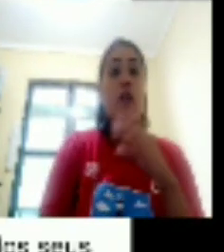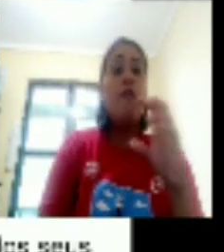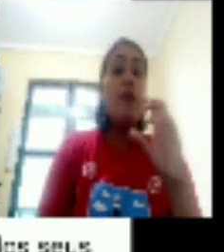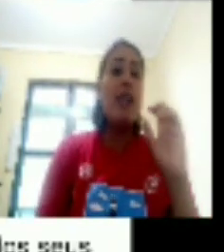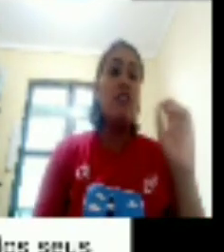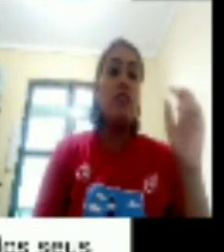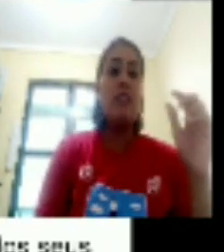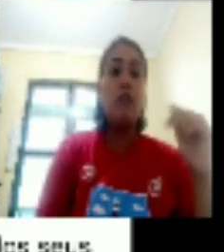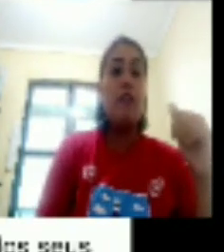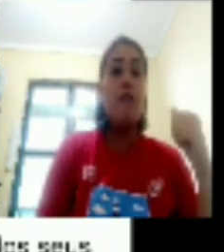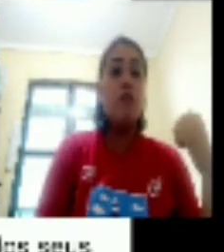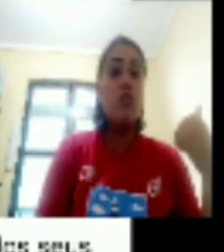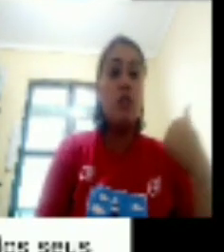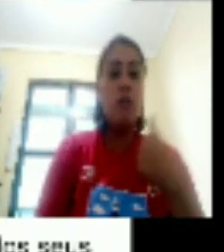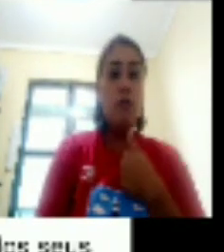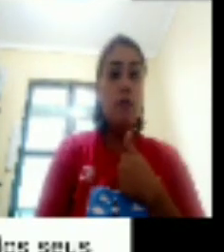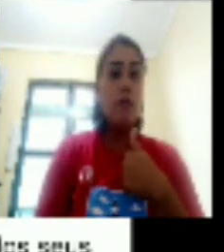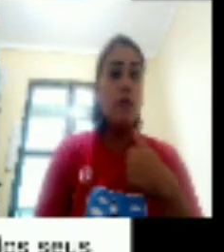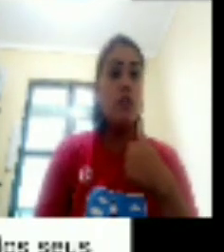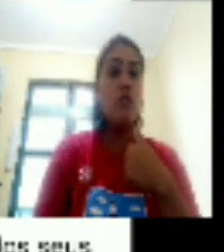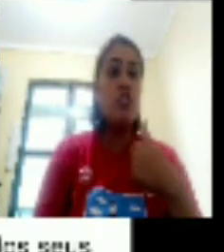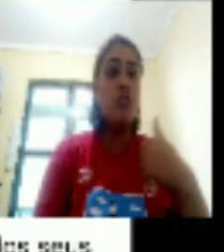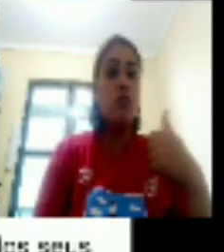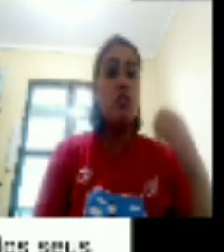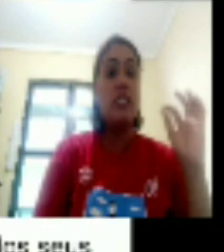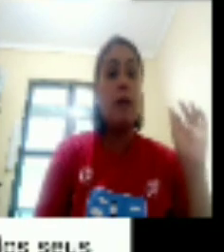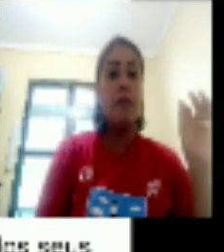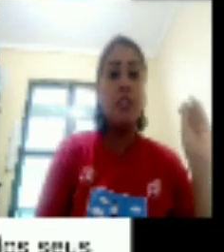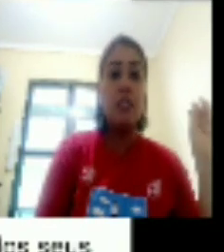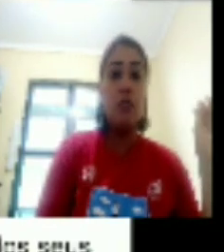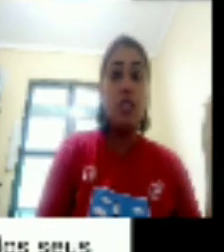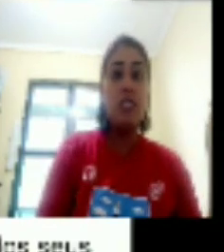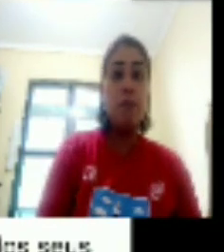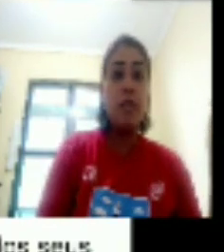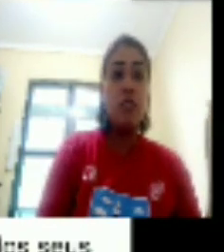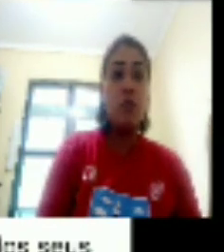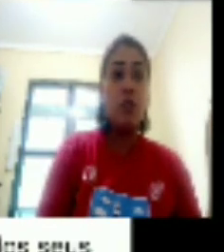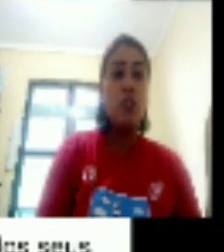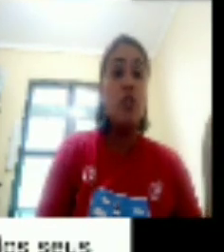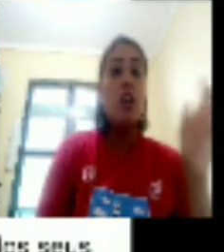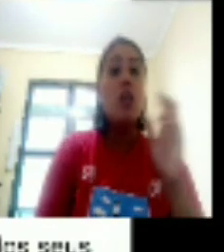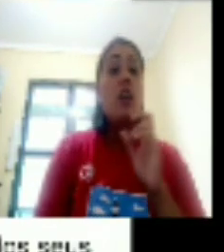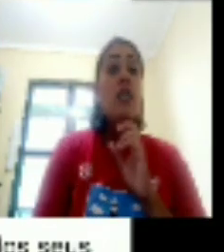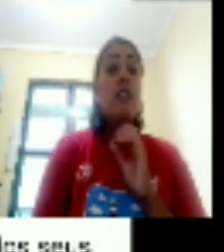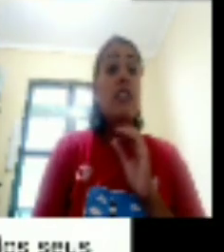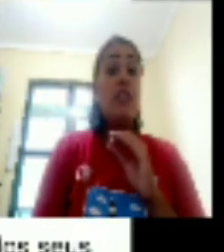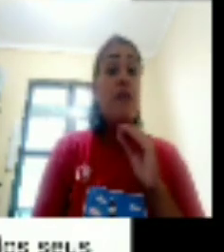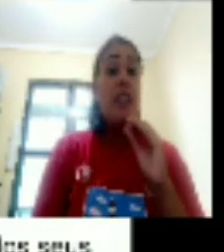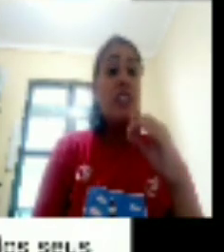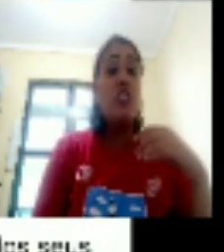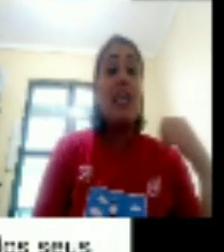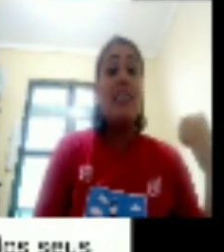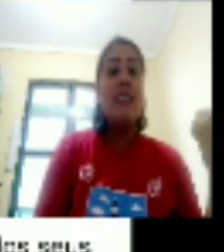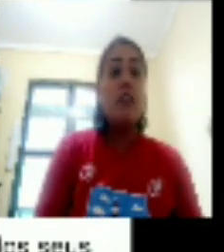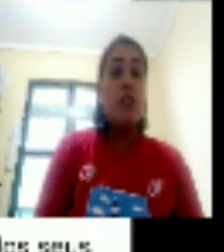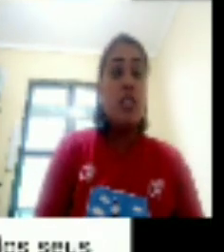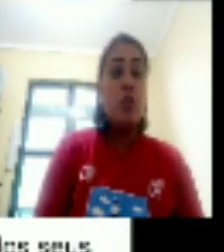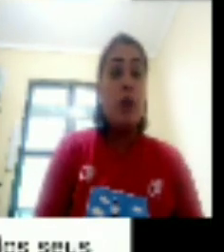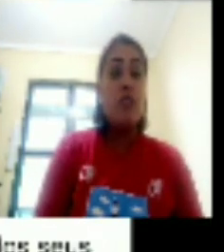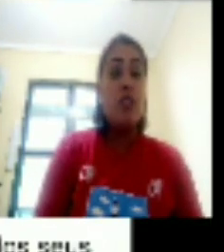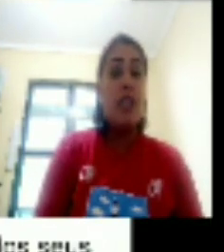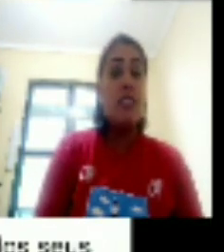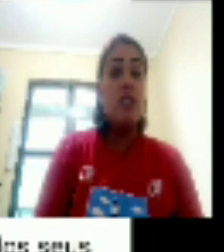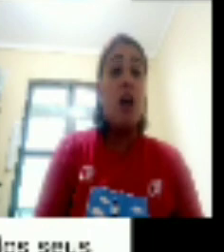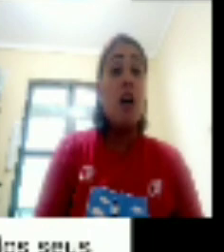INAPS. Foi o resultado da fusão dos institutos das aposentadorias e pensões de diferentes